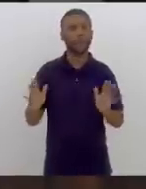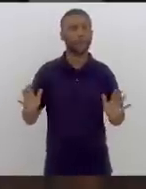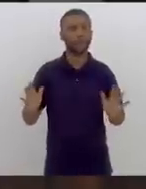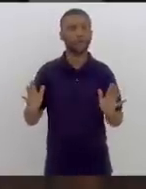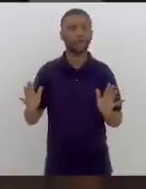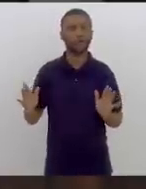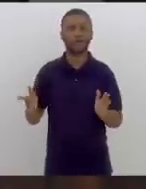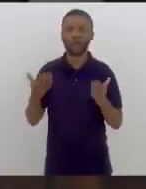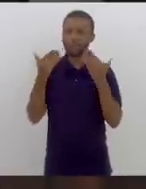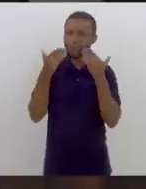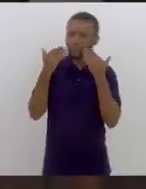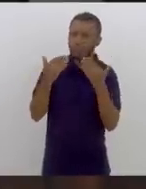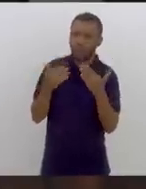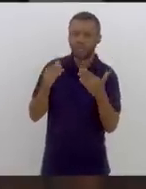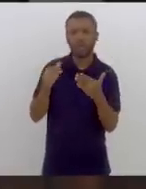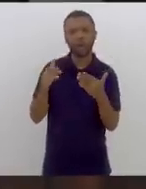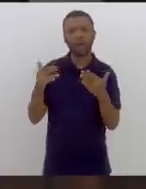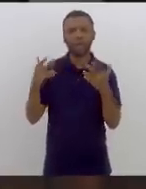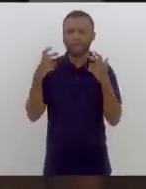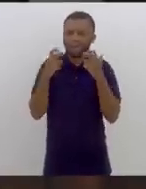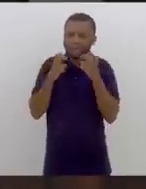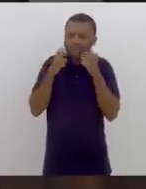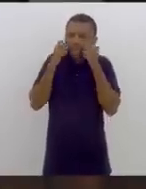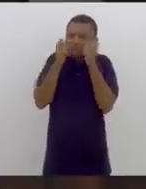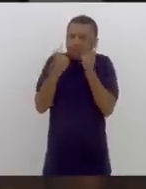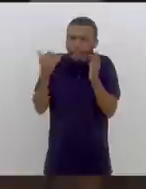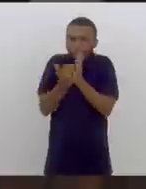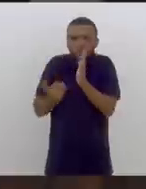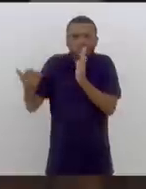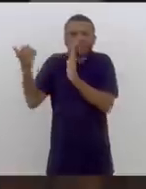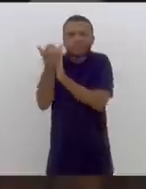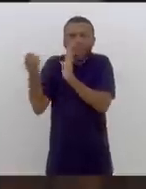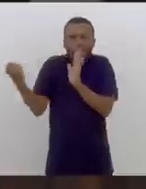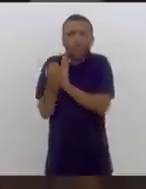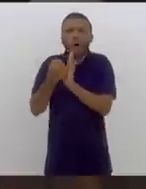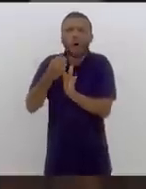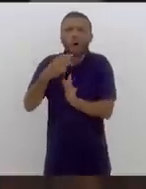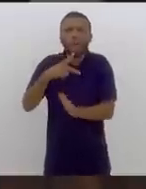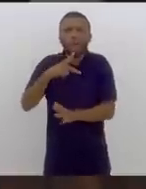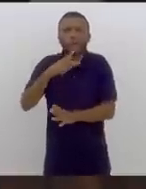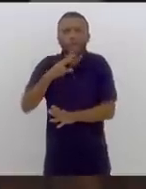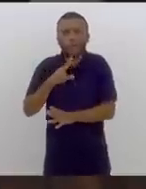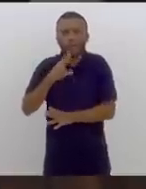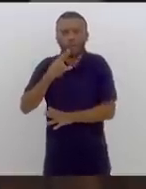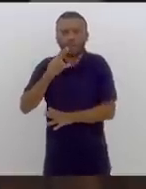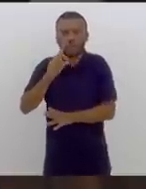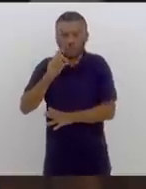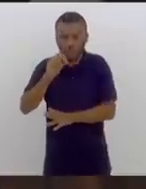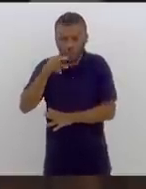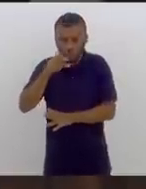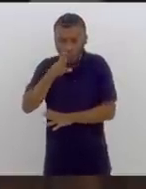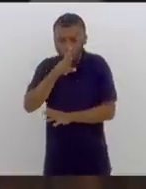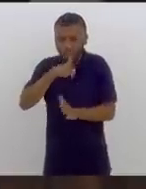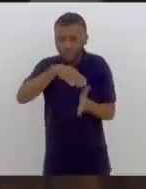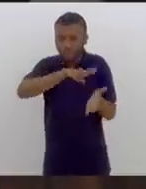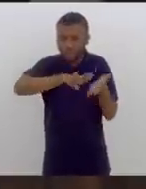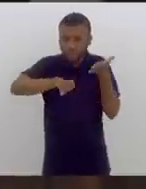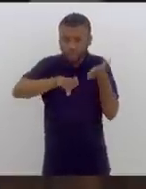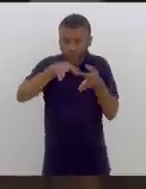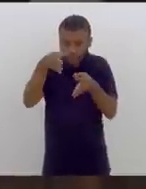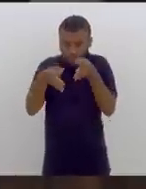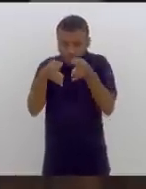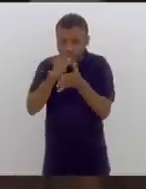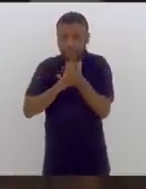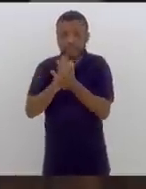coloca-se logo pundonou e ele é excluído né como aconteceu com vários colegas aqui estão nem sendo julgado